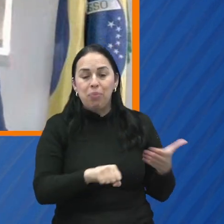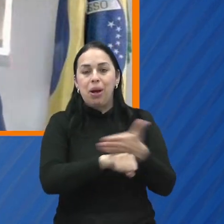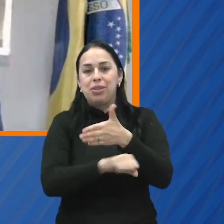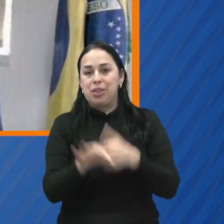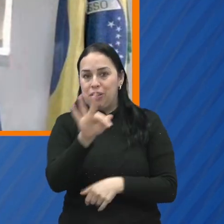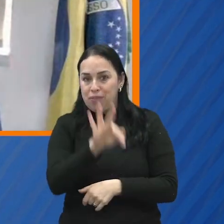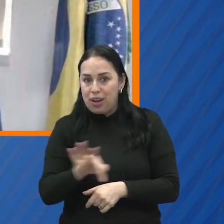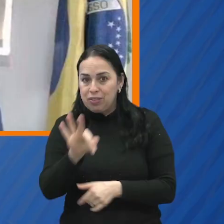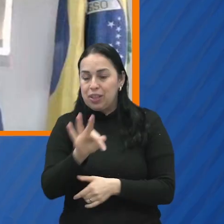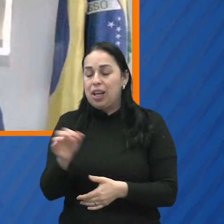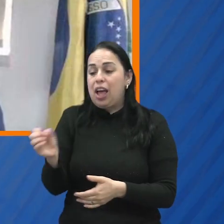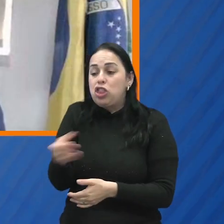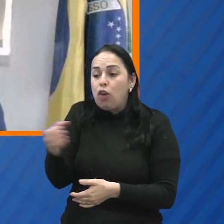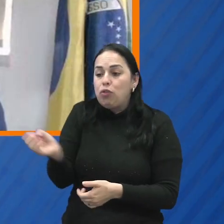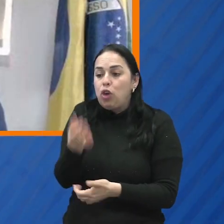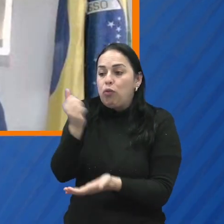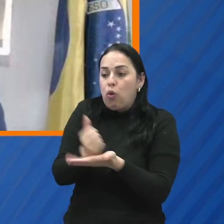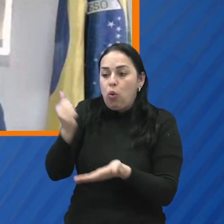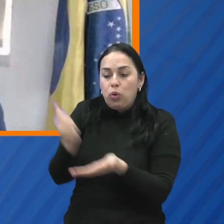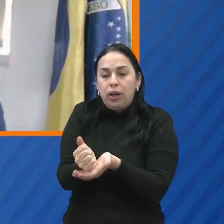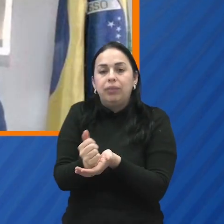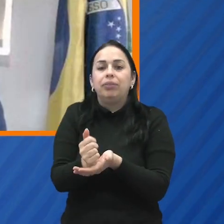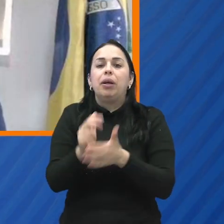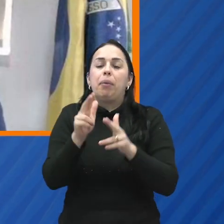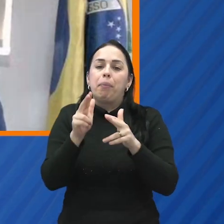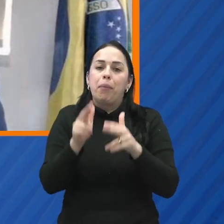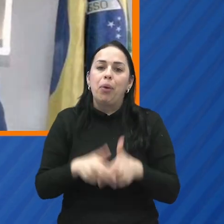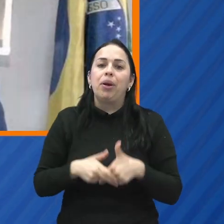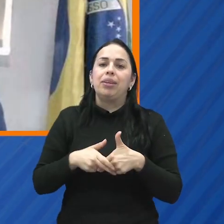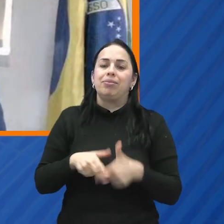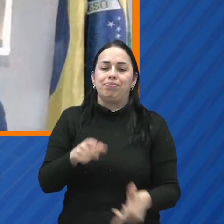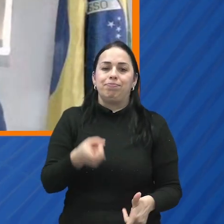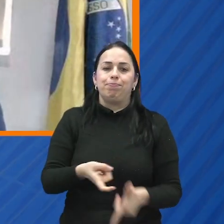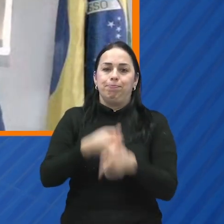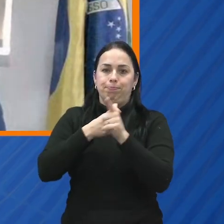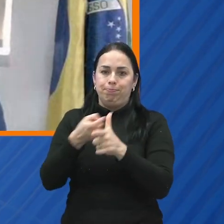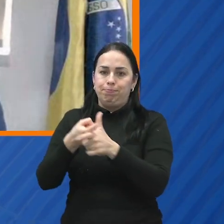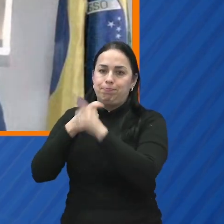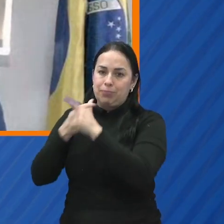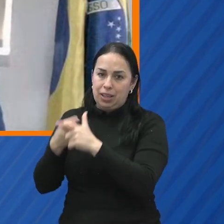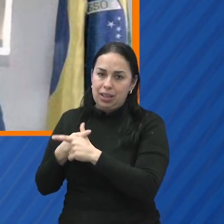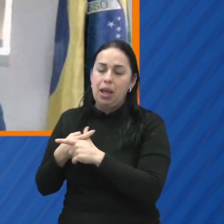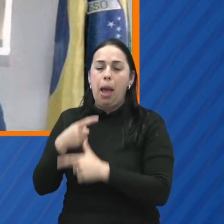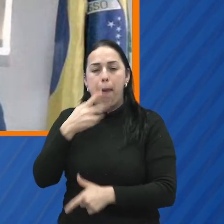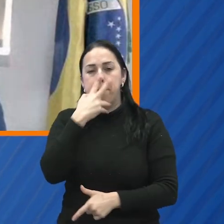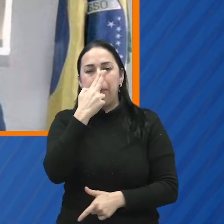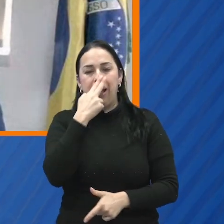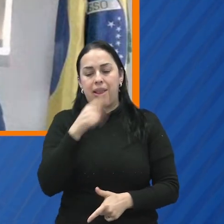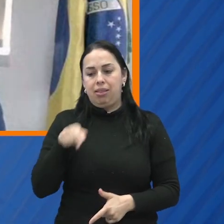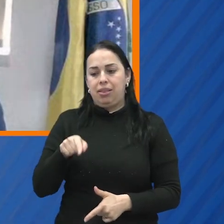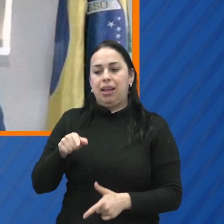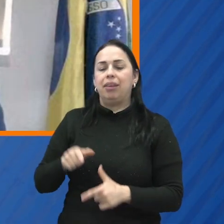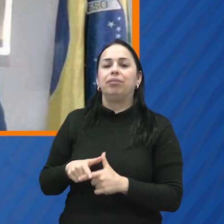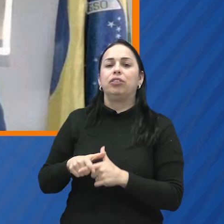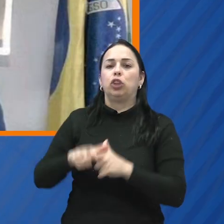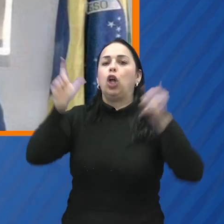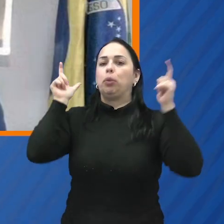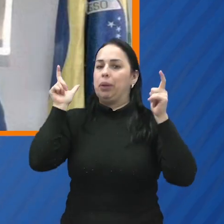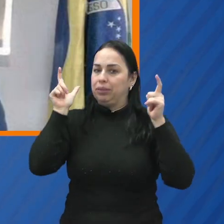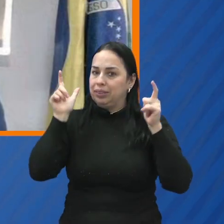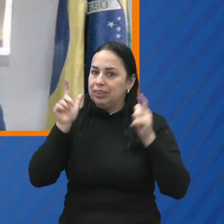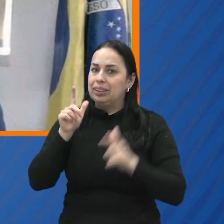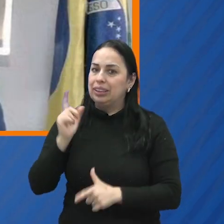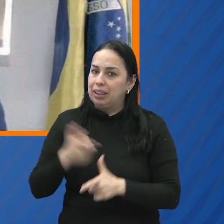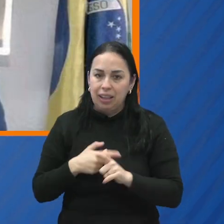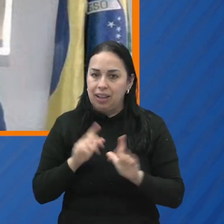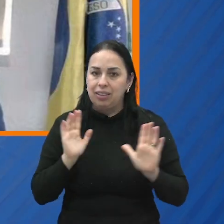número gigantesco de novos contratos em fase de amortização, aí, por conseguinte, pode fazer com que traga essa ideia de uma maior